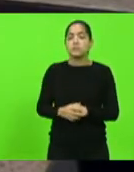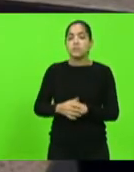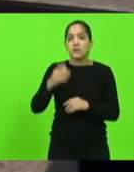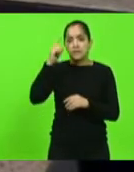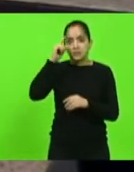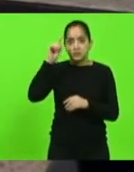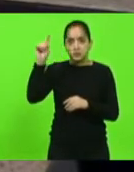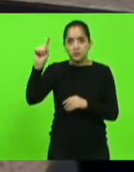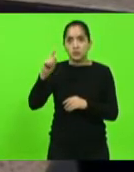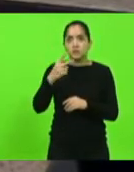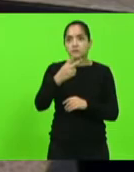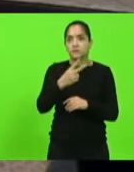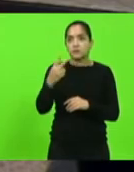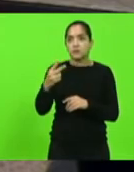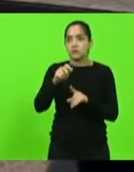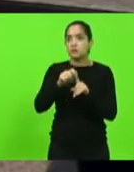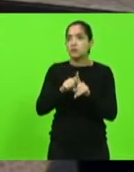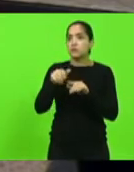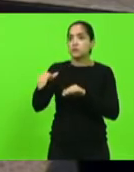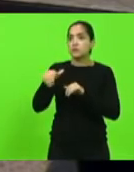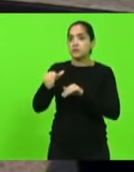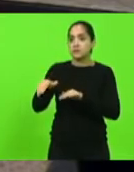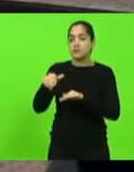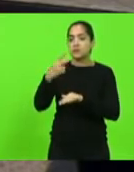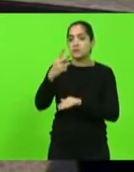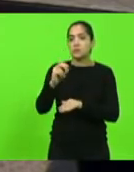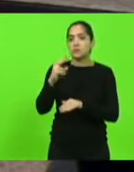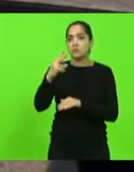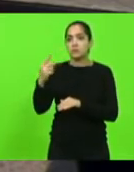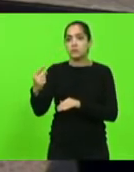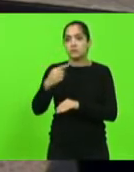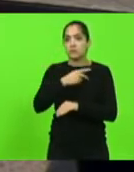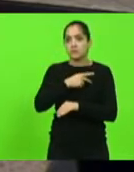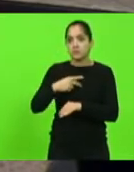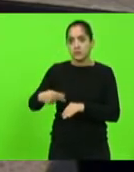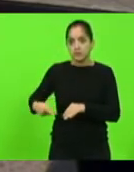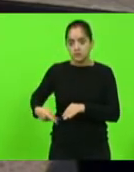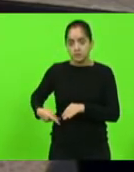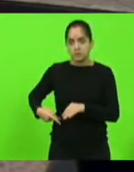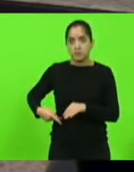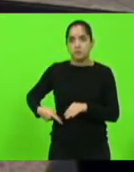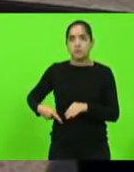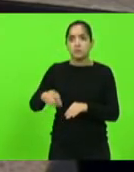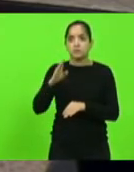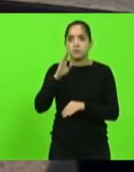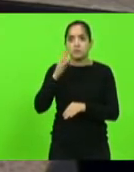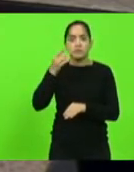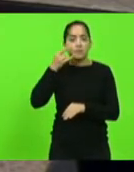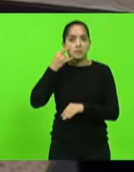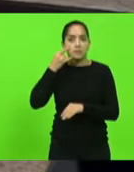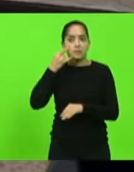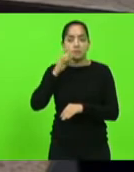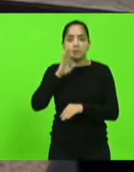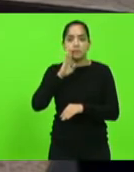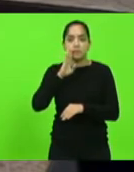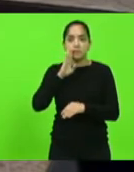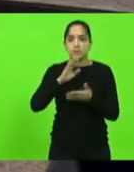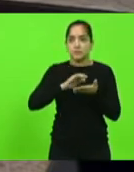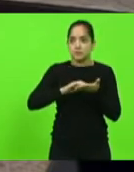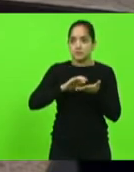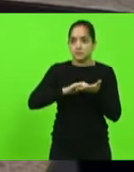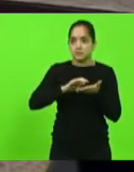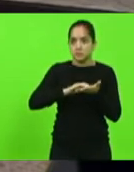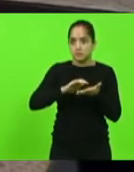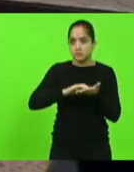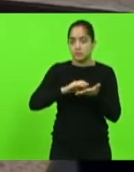realizada em 22 de setembro de 2021. Sob a presidência dos deputados Mauro de Nadal e Nilson Berlanda, secretaria,